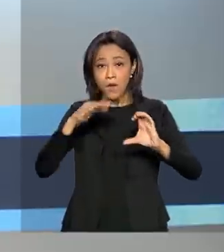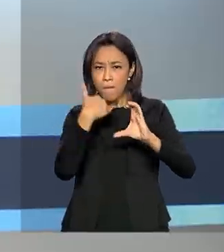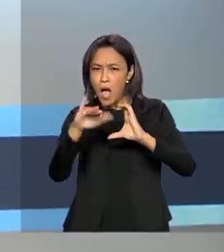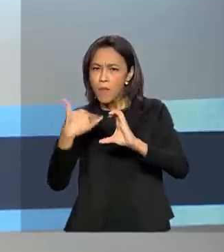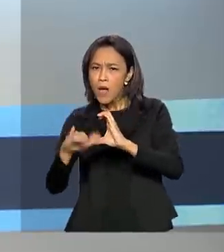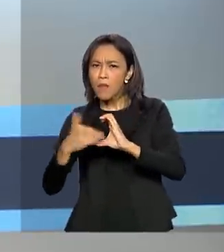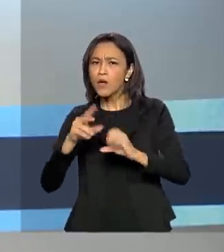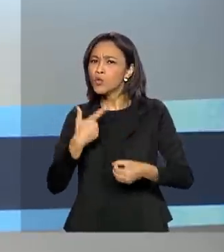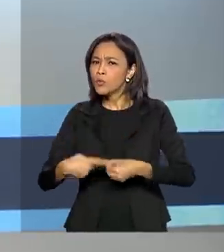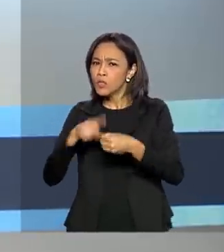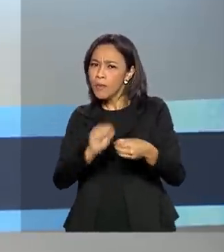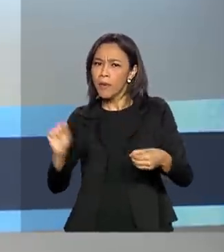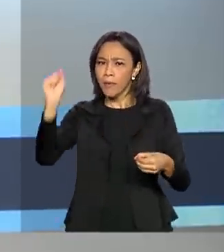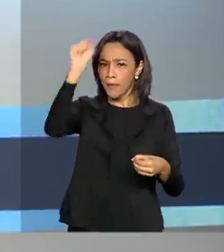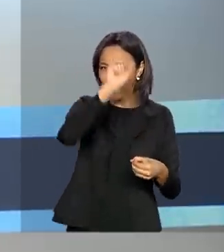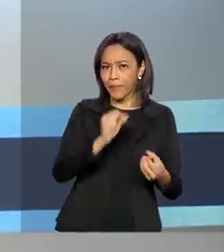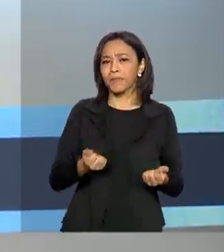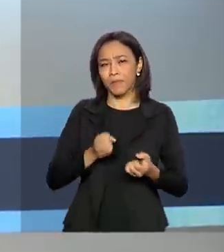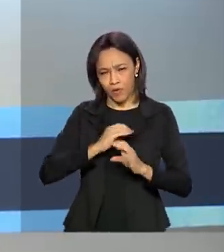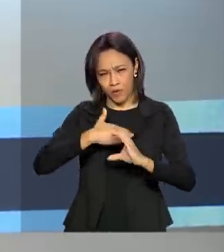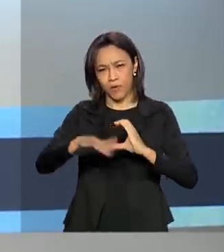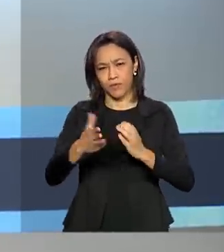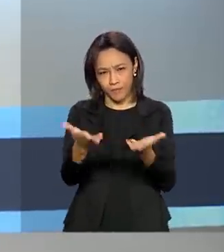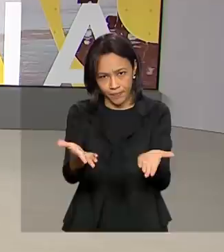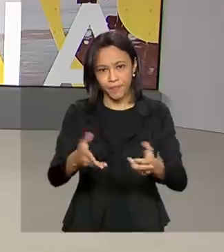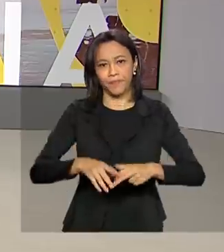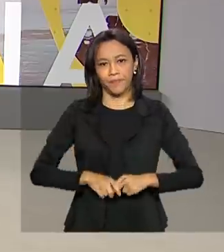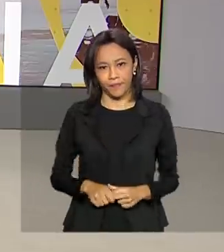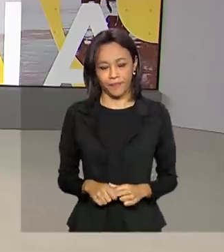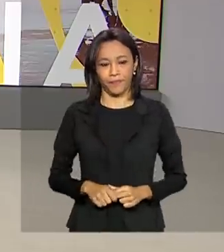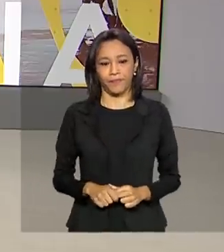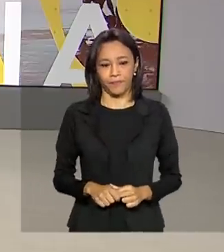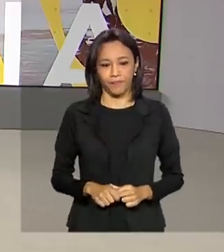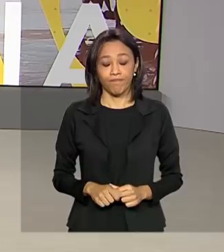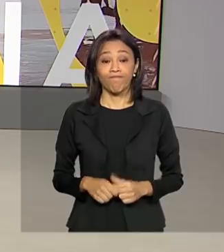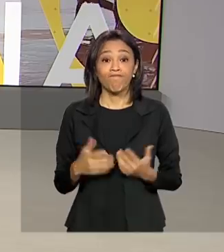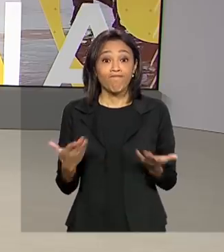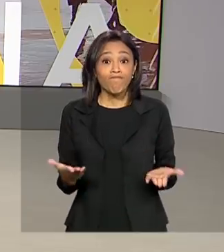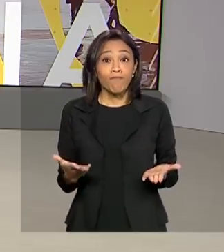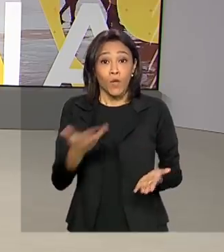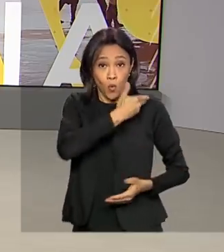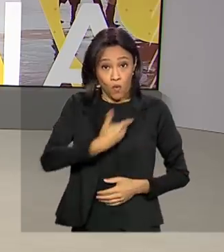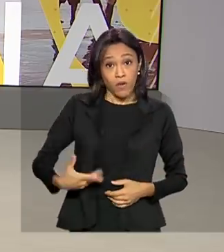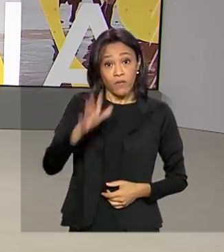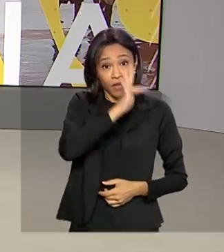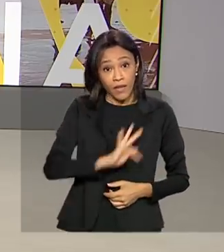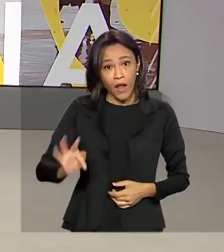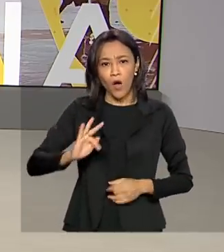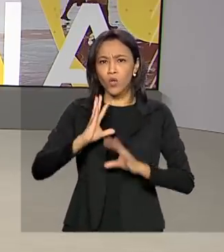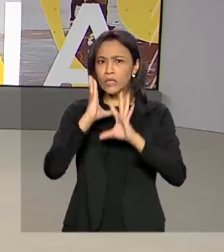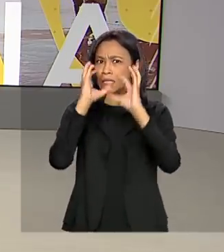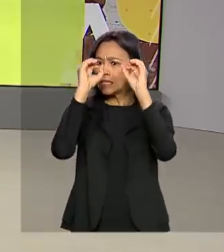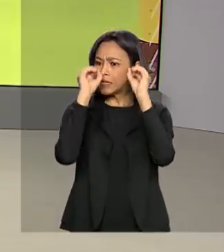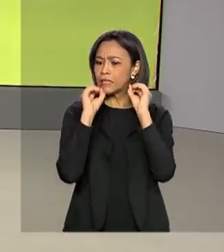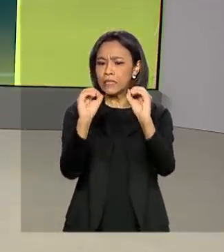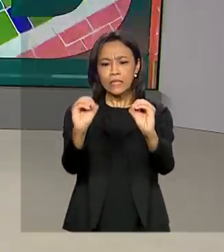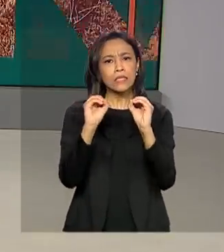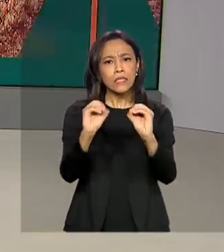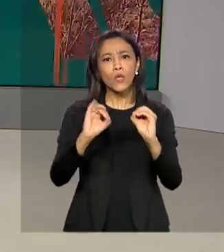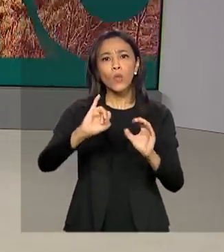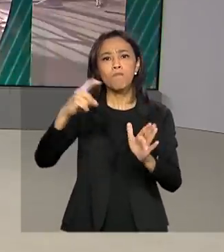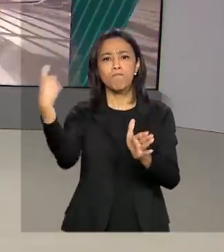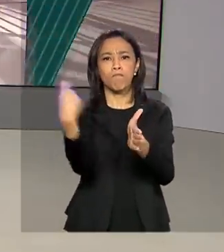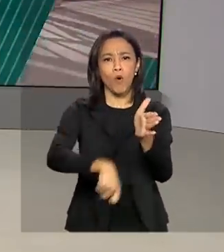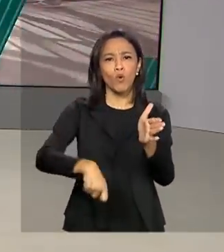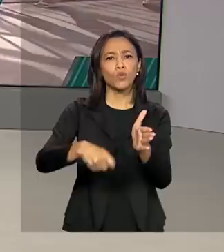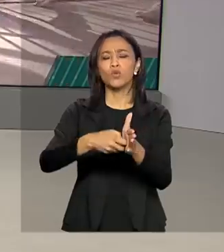.gov.br. E olha, o governo federal zerou o imposto de importação de